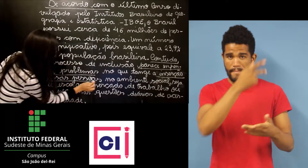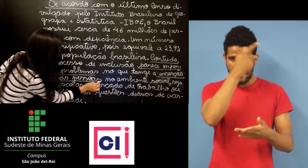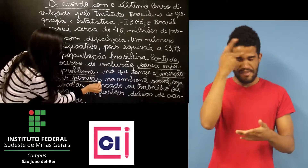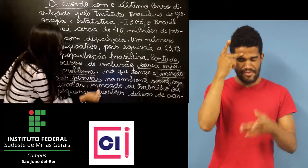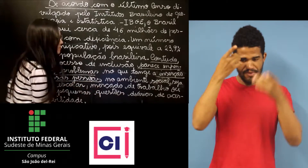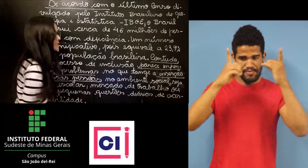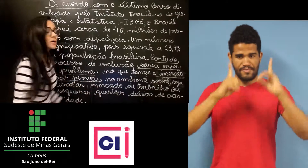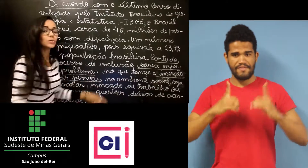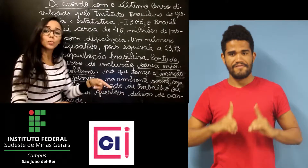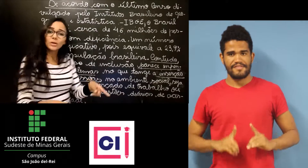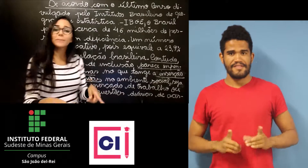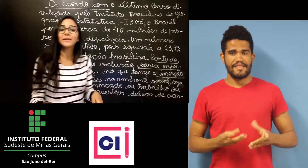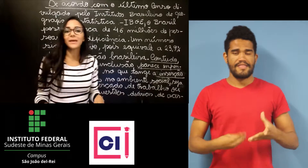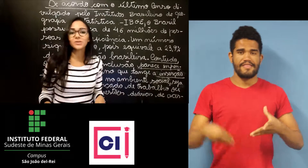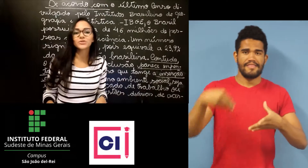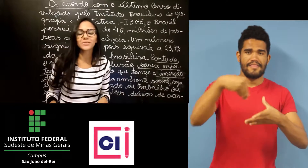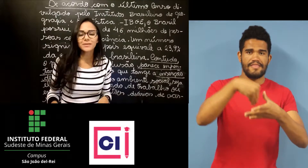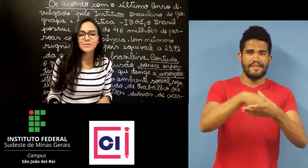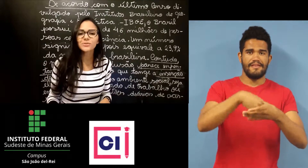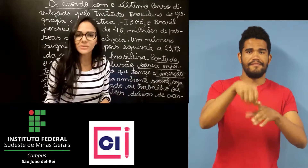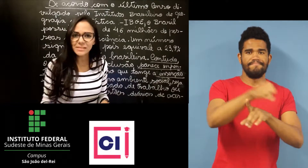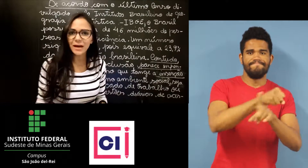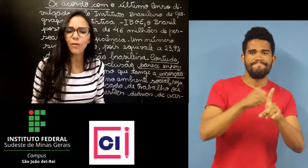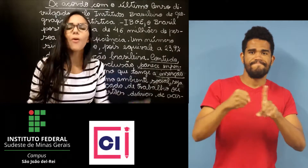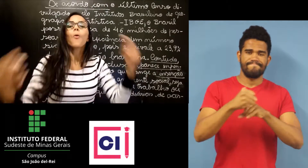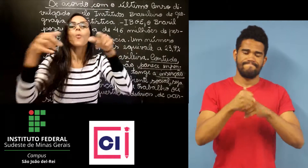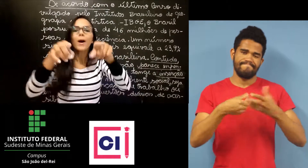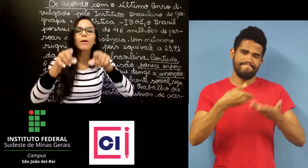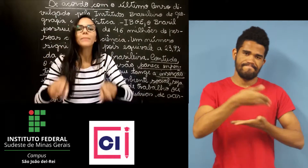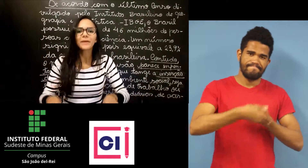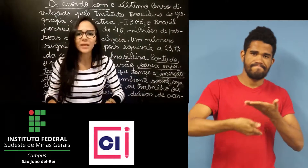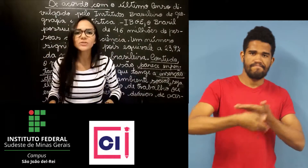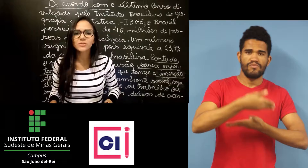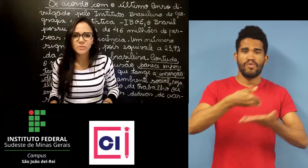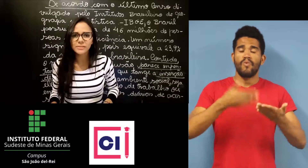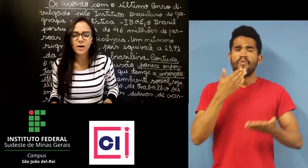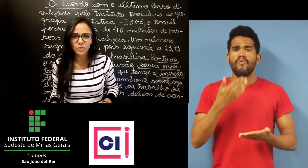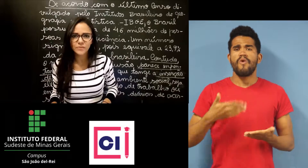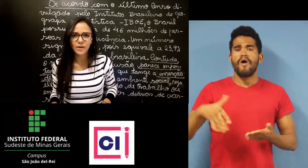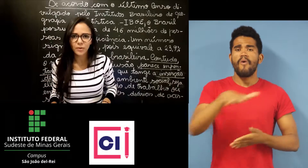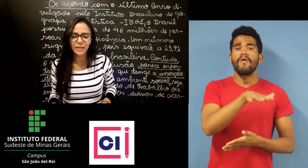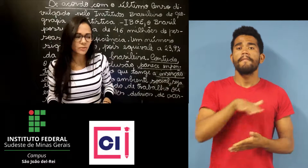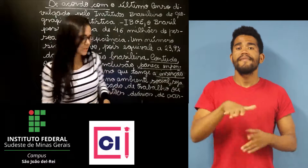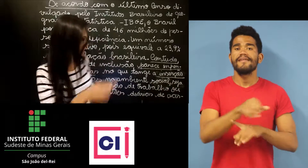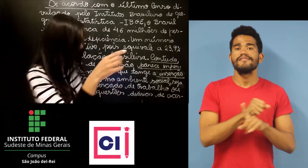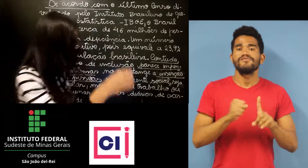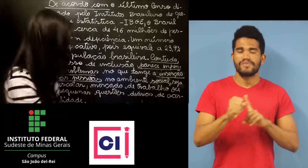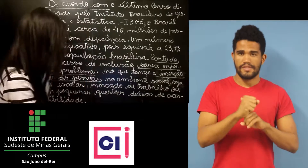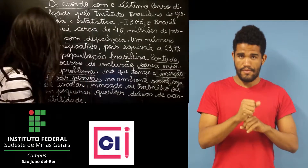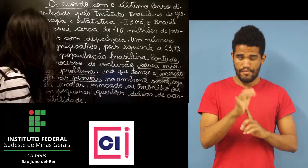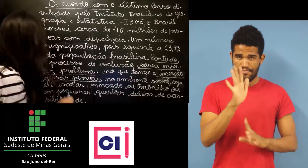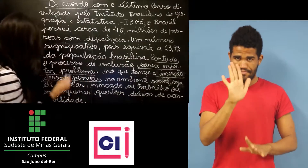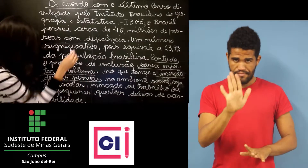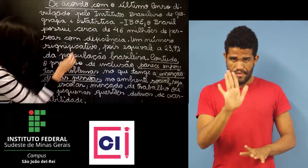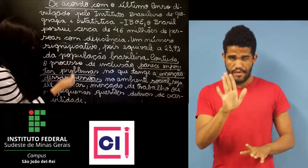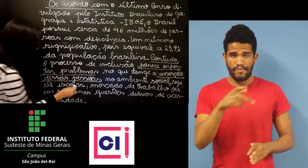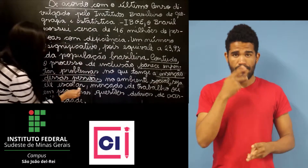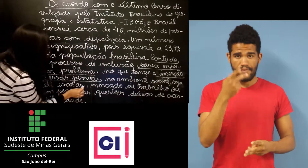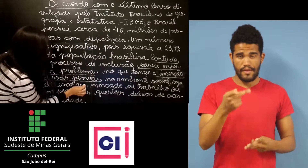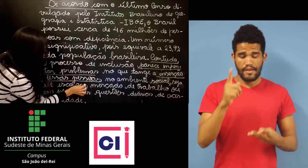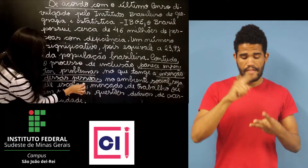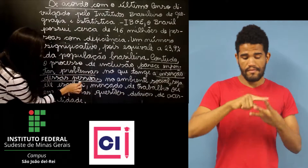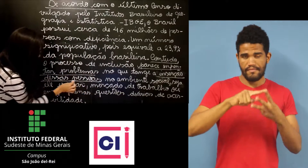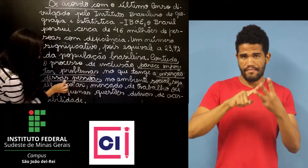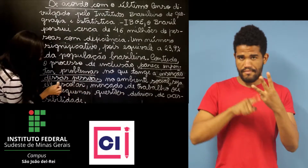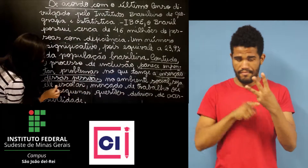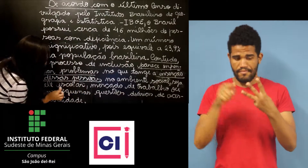dessas pessoas no ambiente social. Qual ambiente social você vai abordar no seu texto, Maritânia? Eu vou